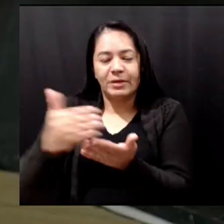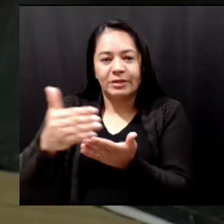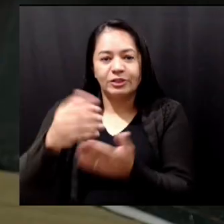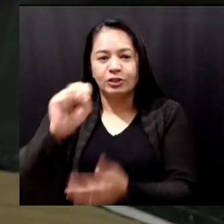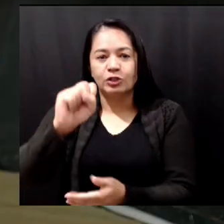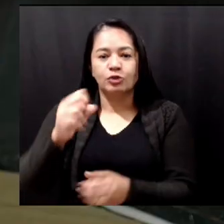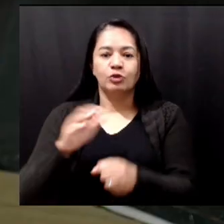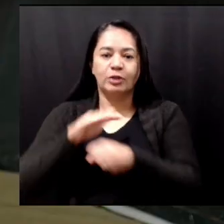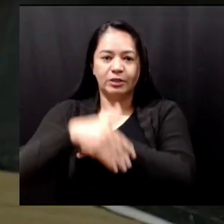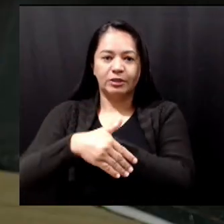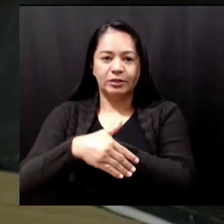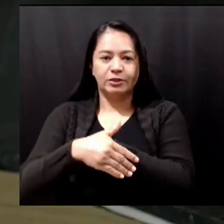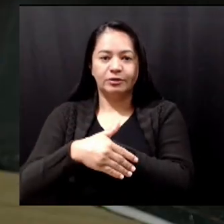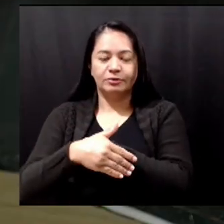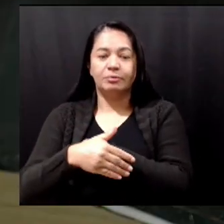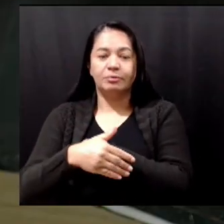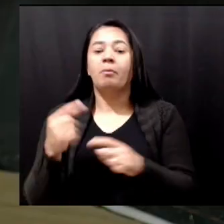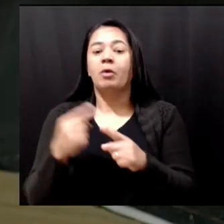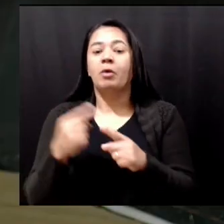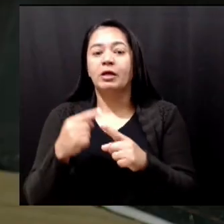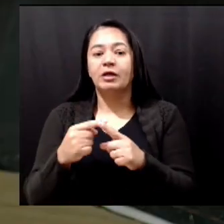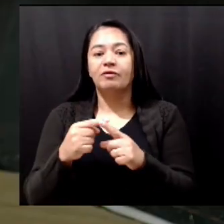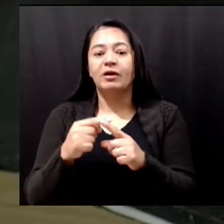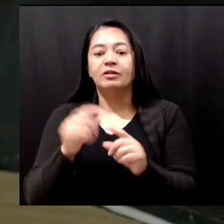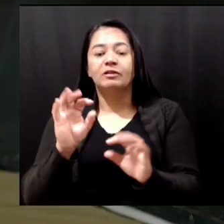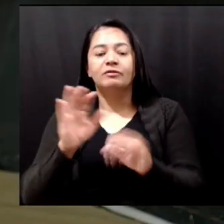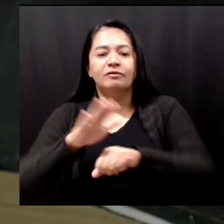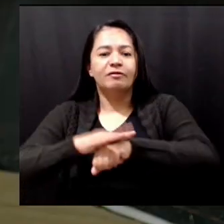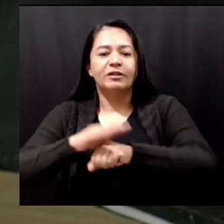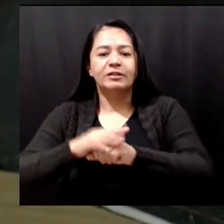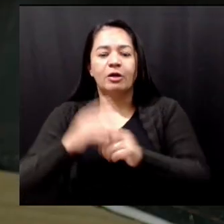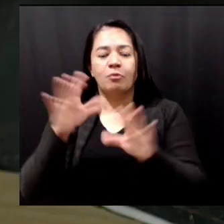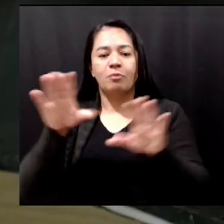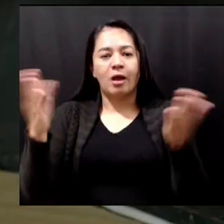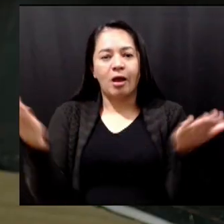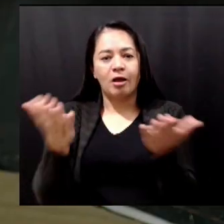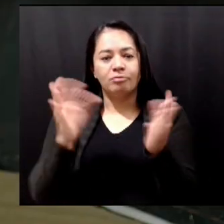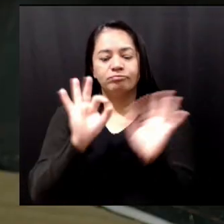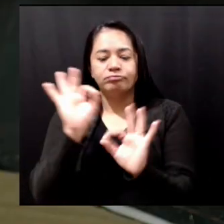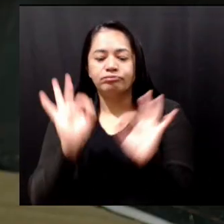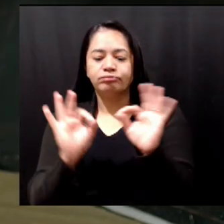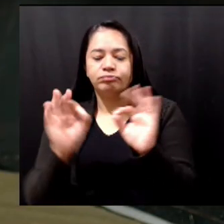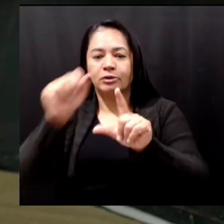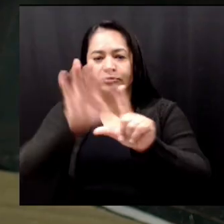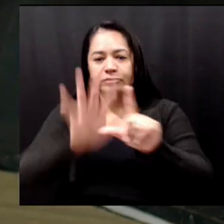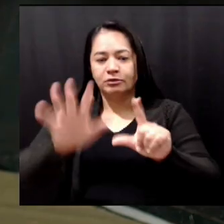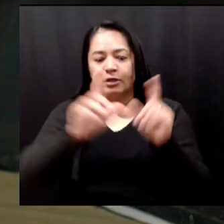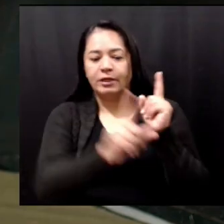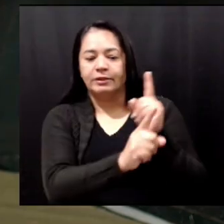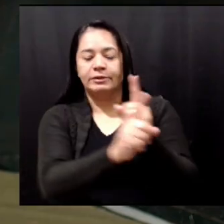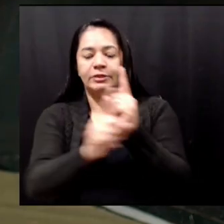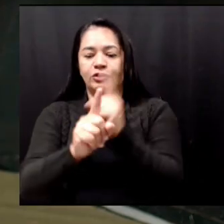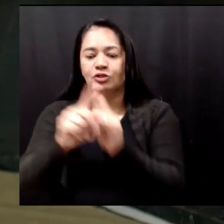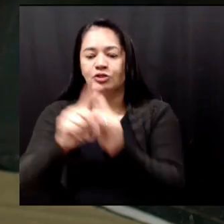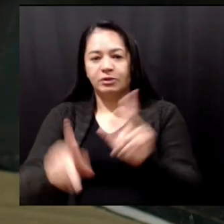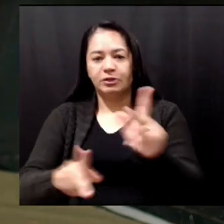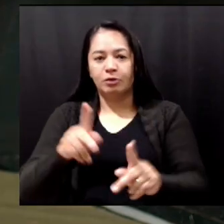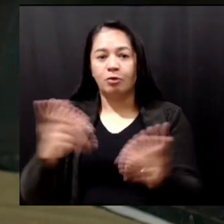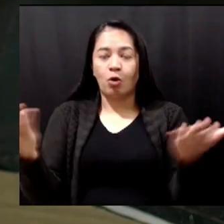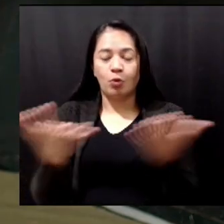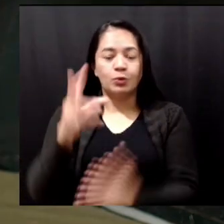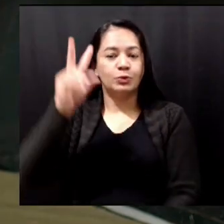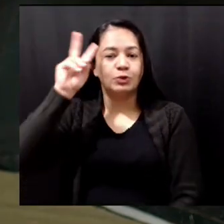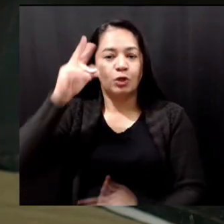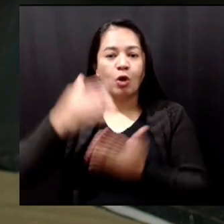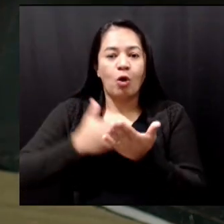Campinas, Indec, vai realizar uma atualização na plataforma de atendimento ao público, hoje, segunda-feira, a partir das 8 da